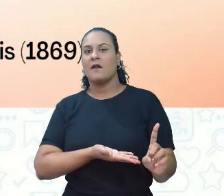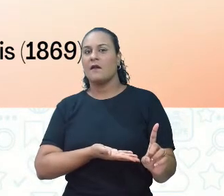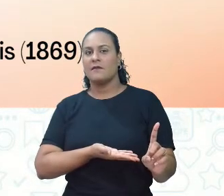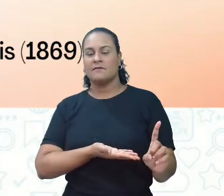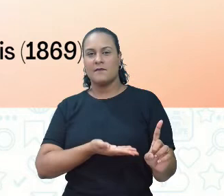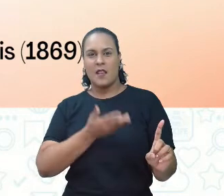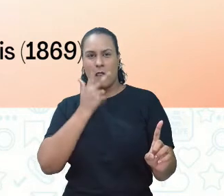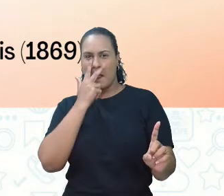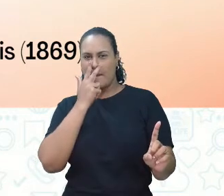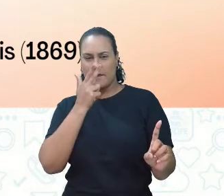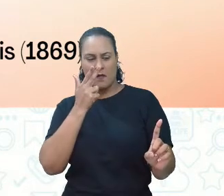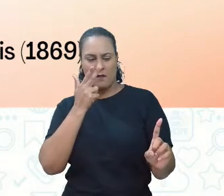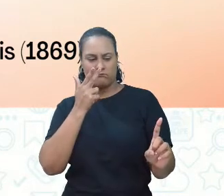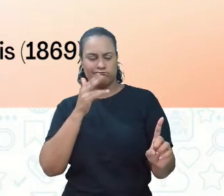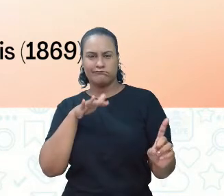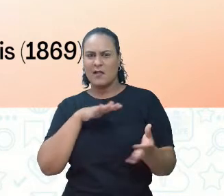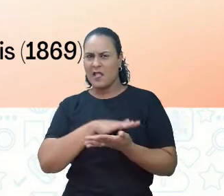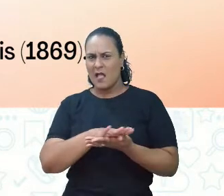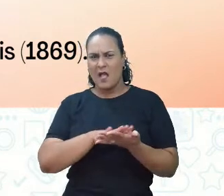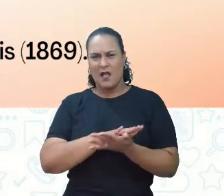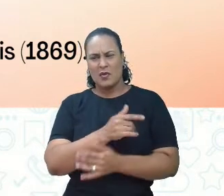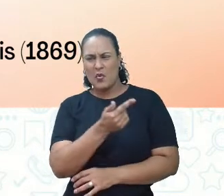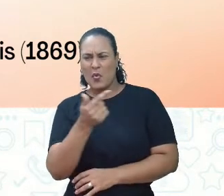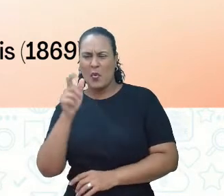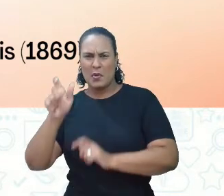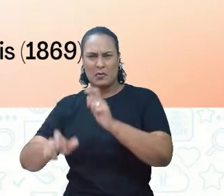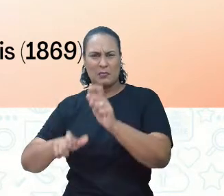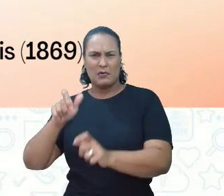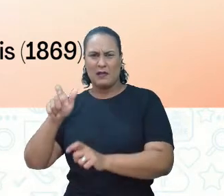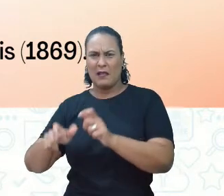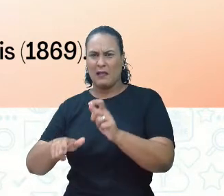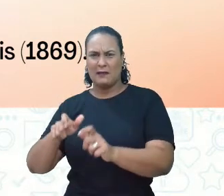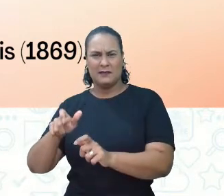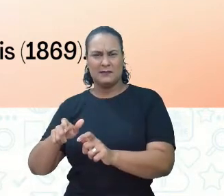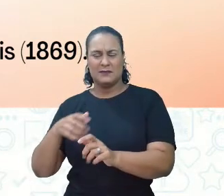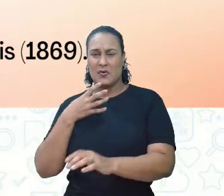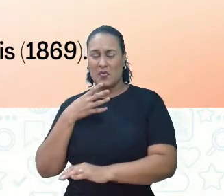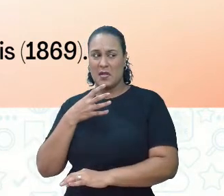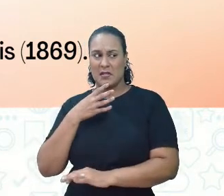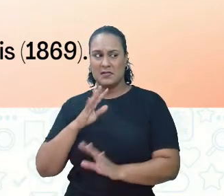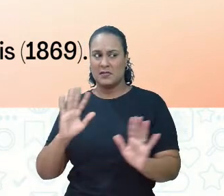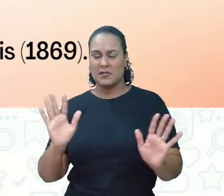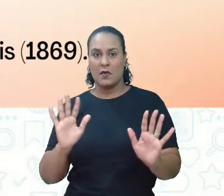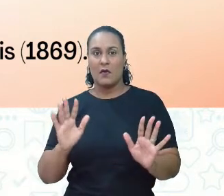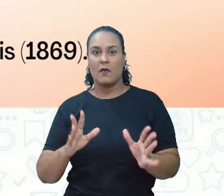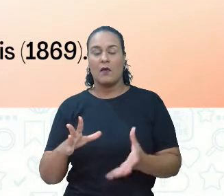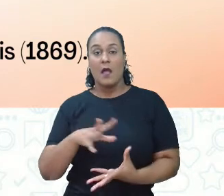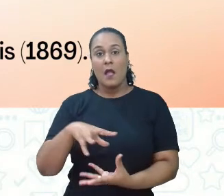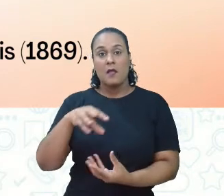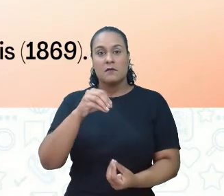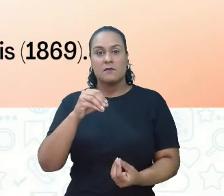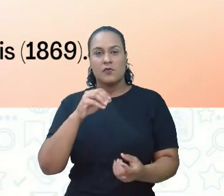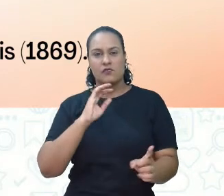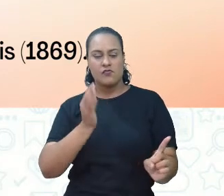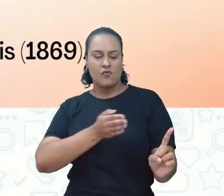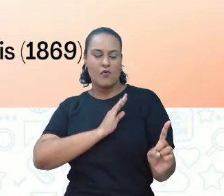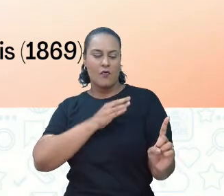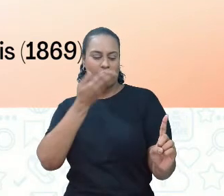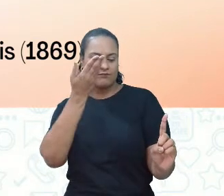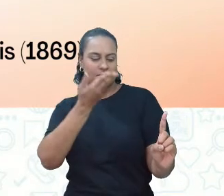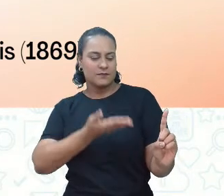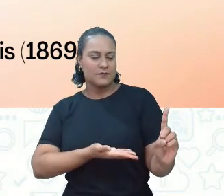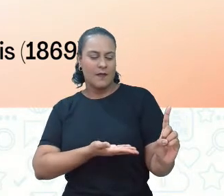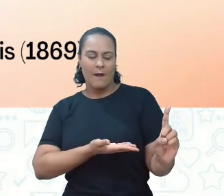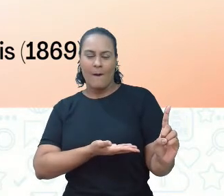te pareces nada com as mulheres vulgares que tenho conhecido. Espírito e coração como o teu são prendas